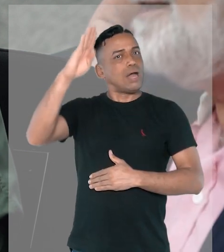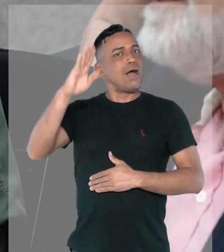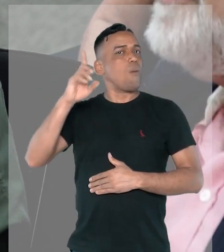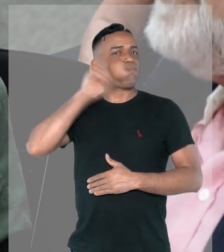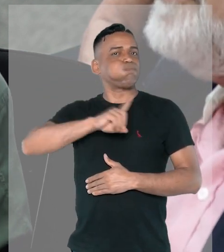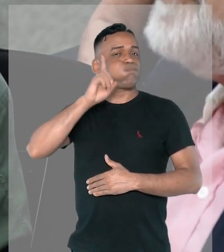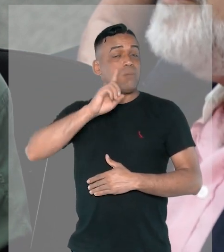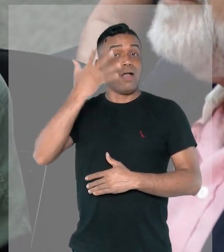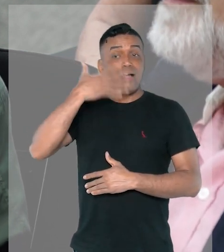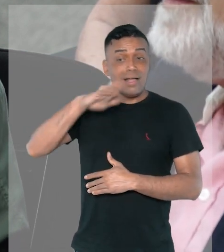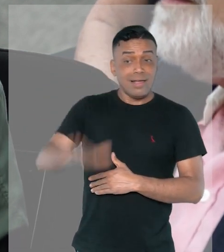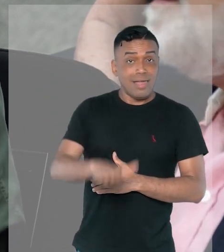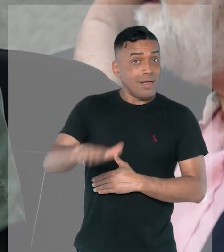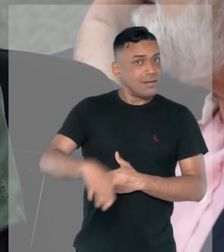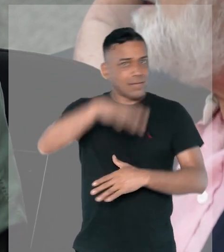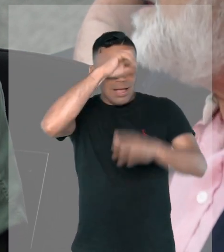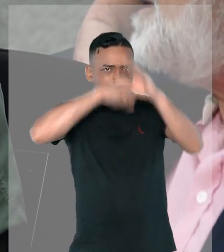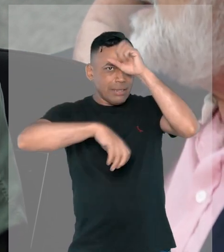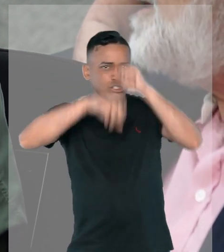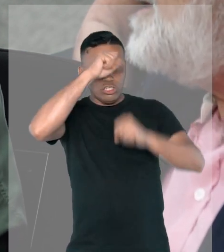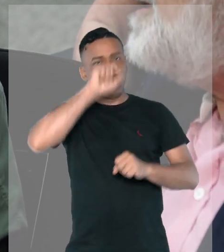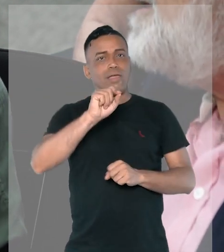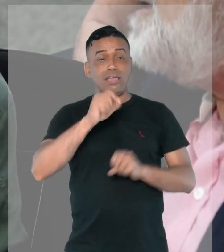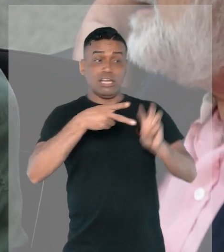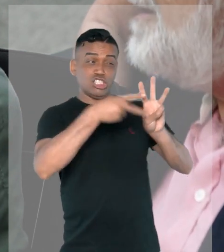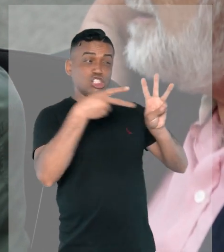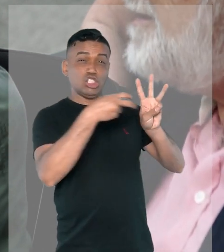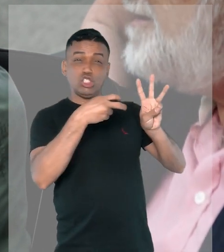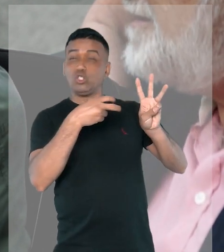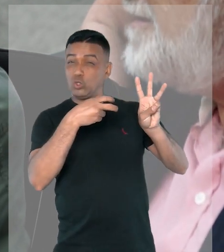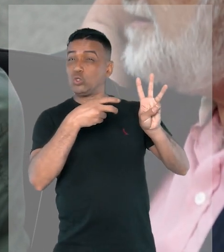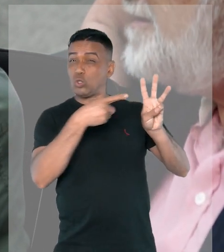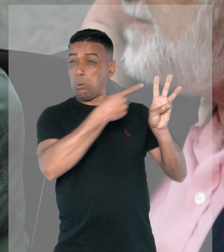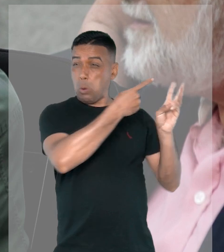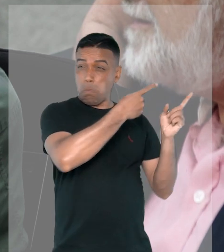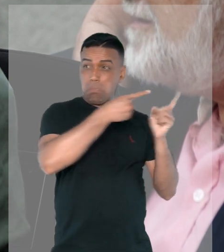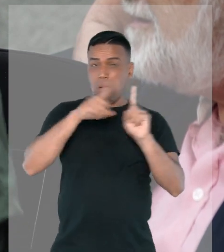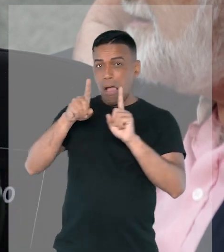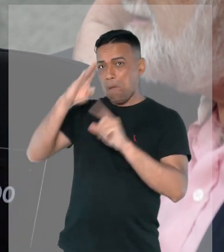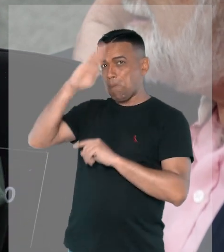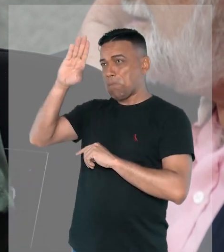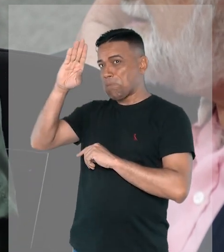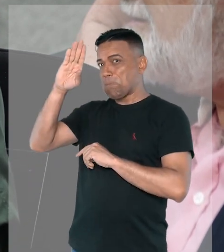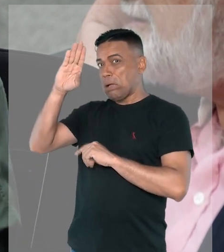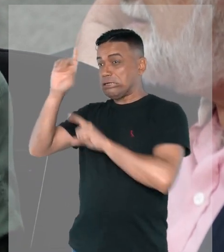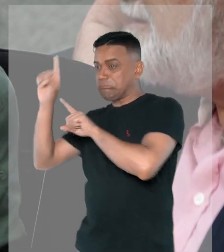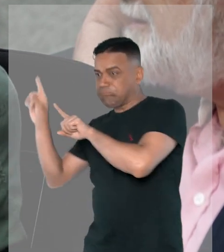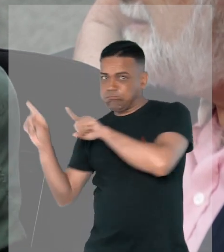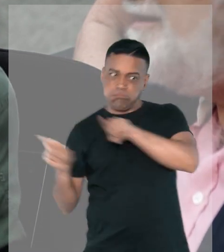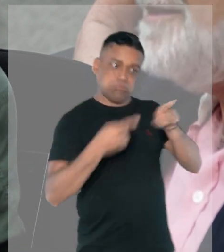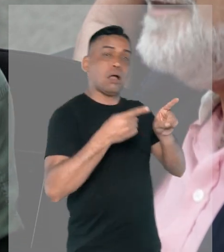Onde as crianças aprendiam os índios atacarem os americanos, e os americanos,